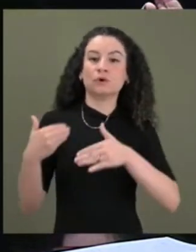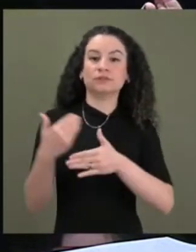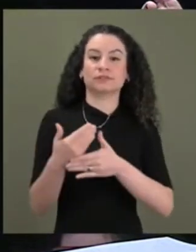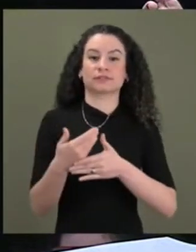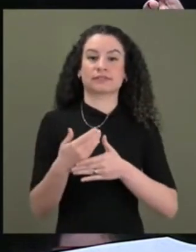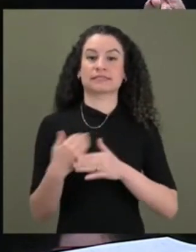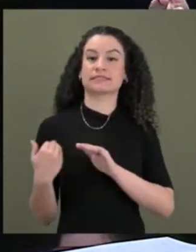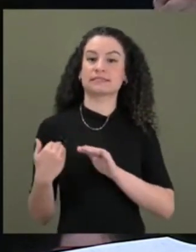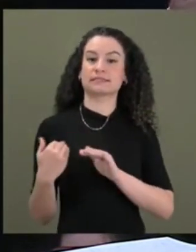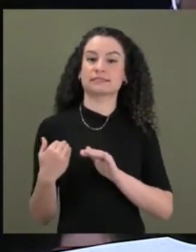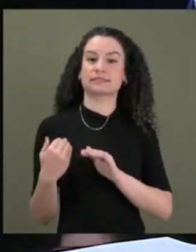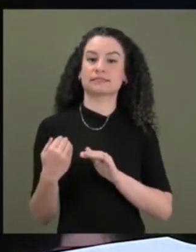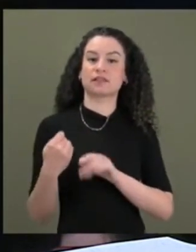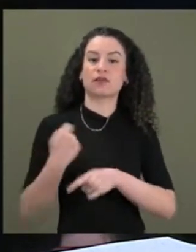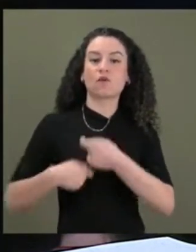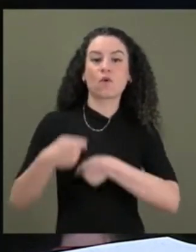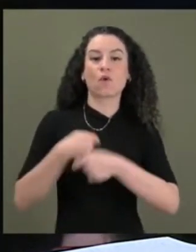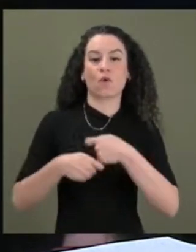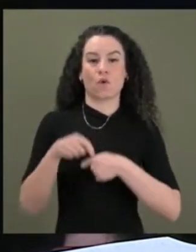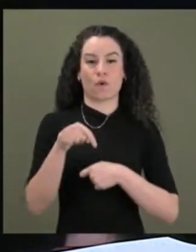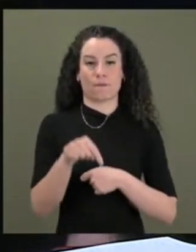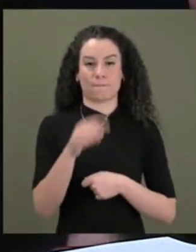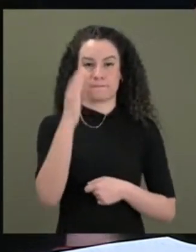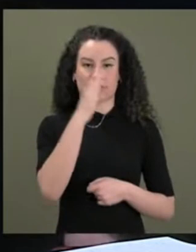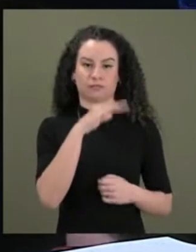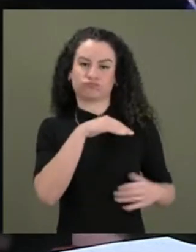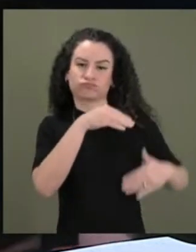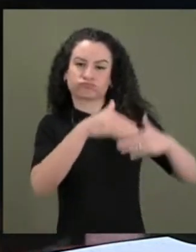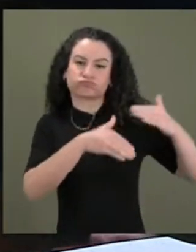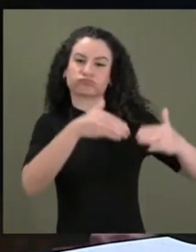Brasil. Então, nós precisamos, Estado do Norte, do